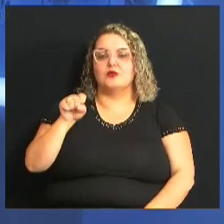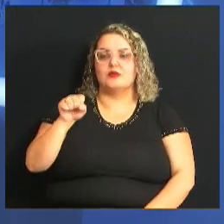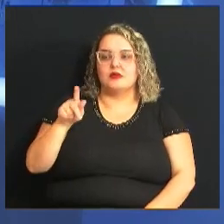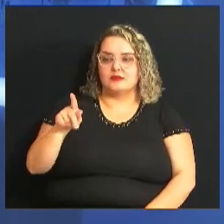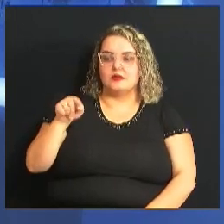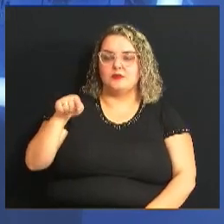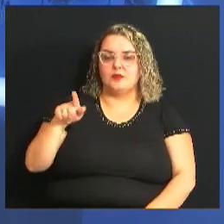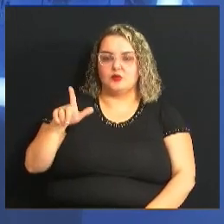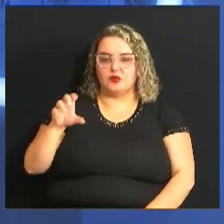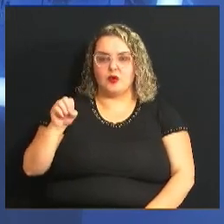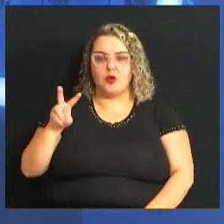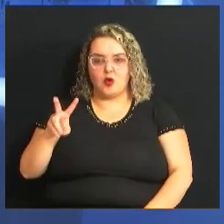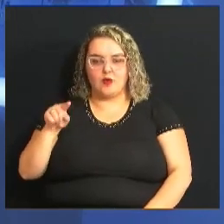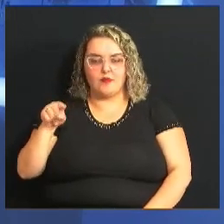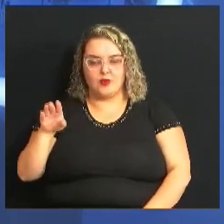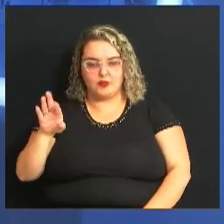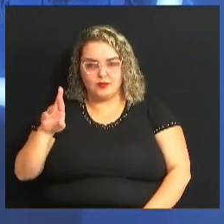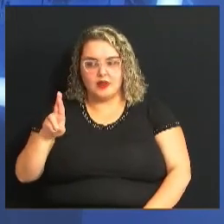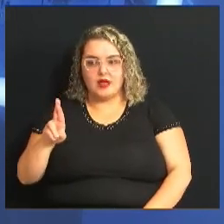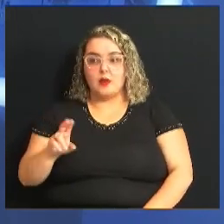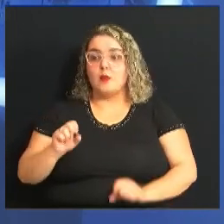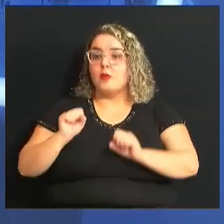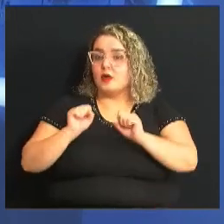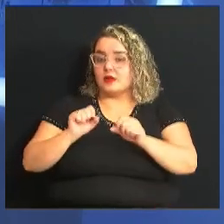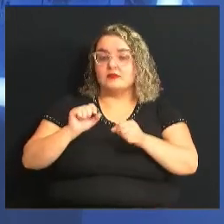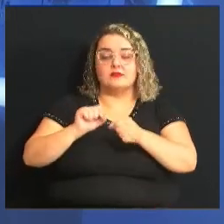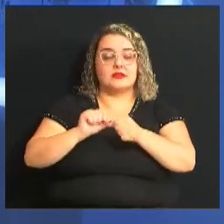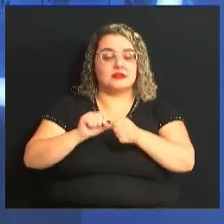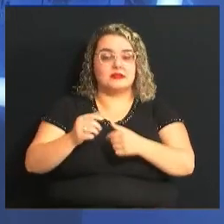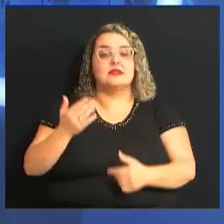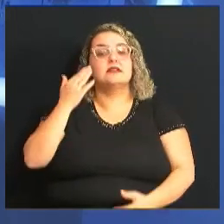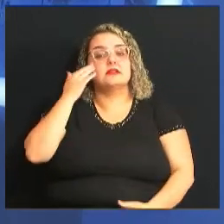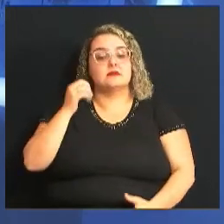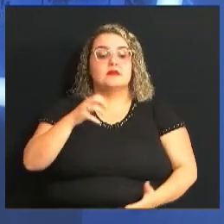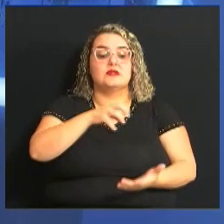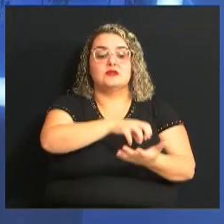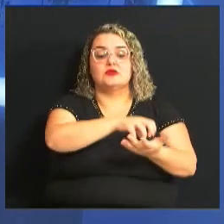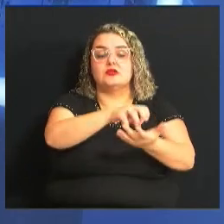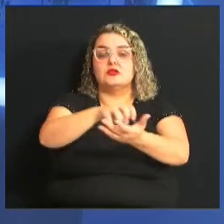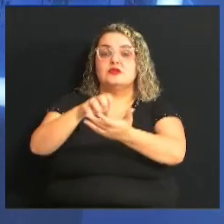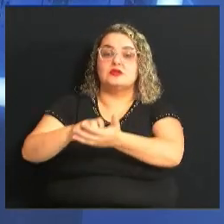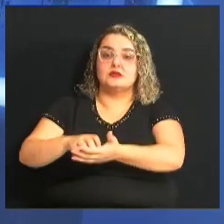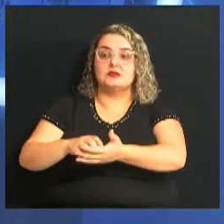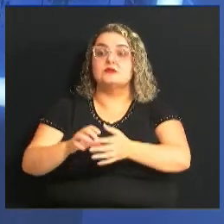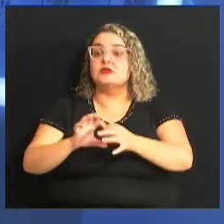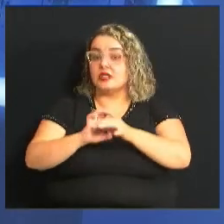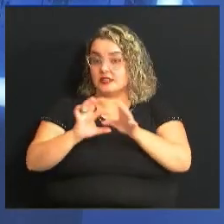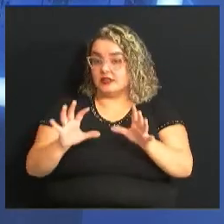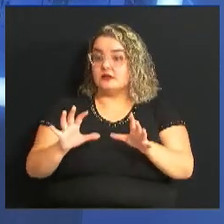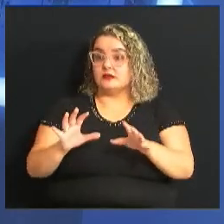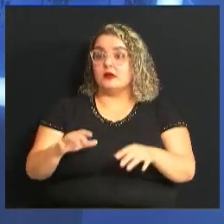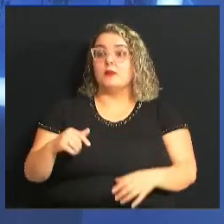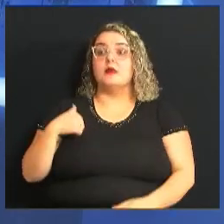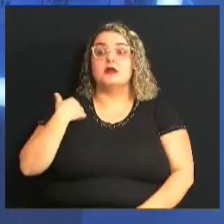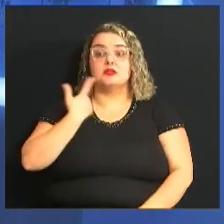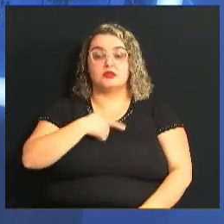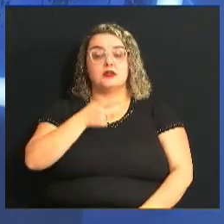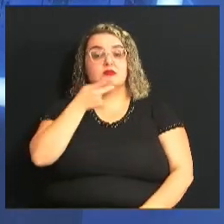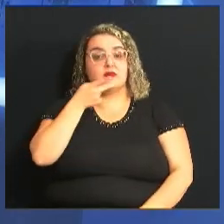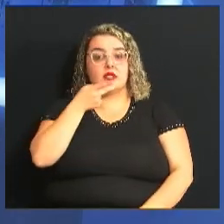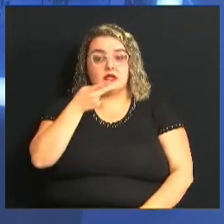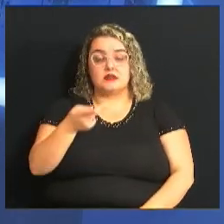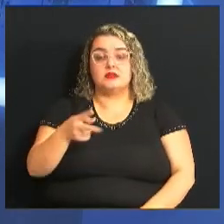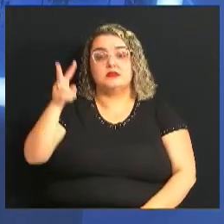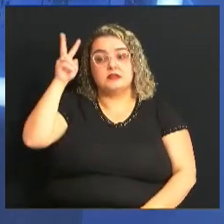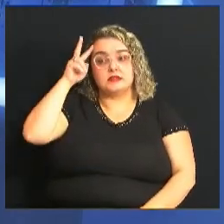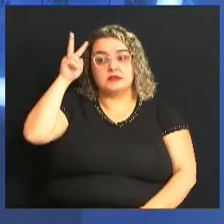vacina.campinas.sp.gov.br, você vai poder já fazer aí, saber onde são os centros de saúde. Já está disponível, inclusive. Mas a gente adianta aqui que a partir de